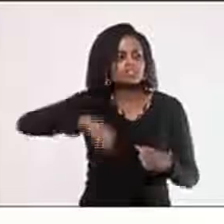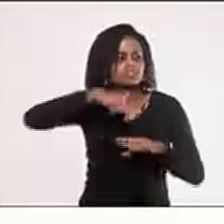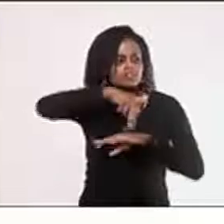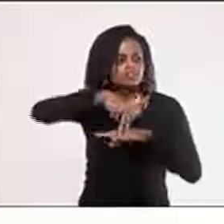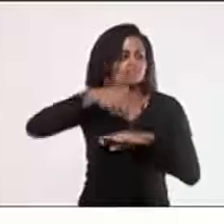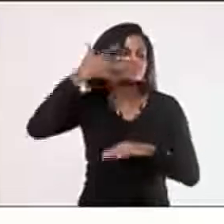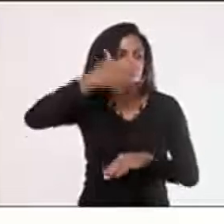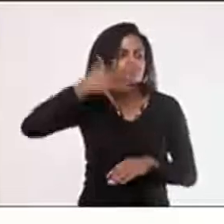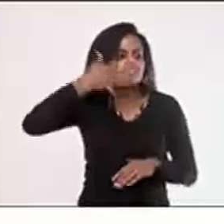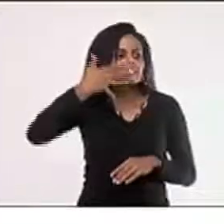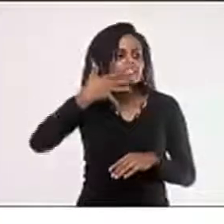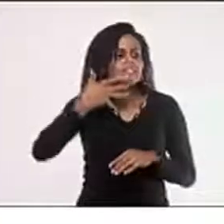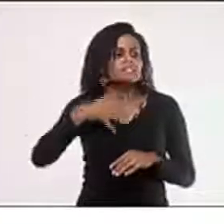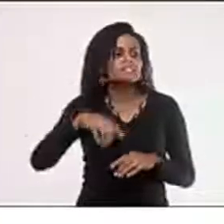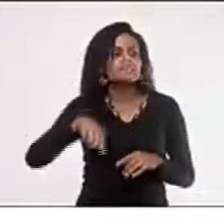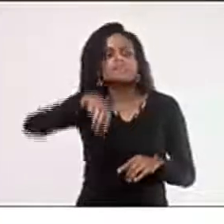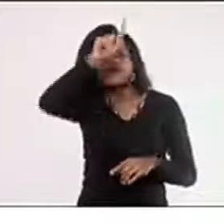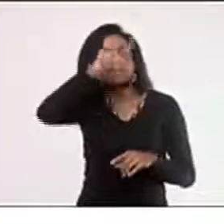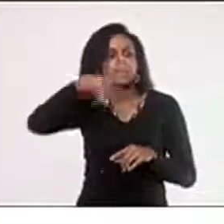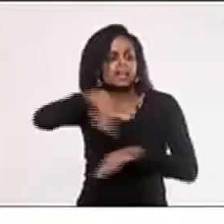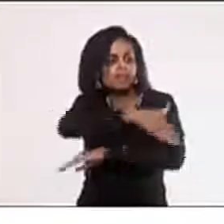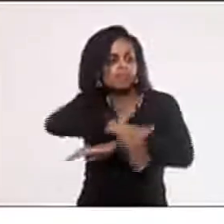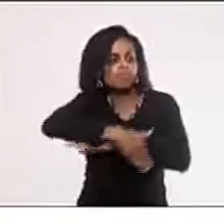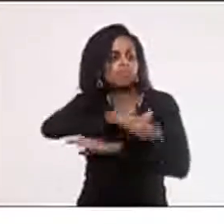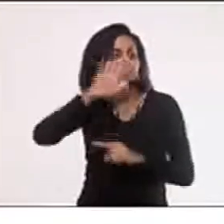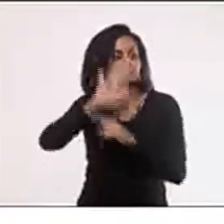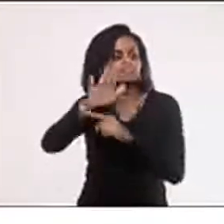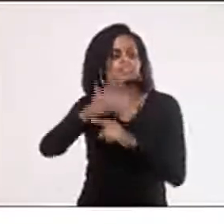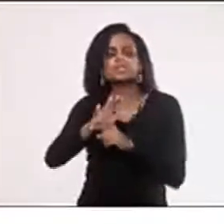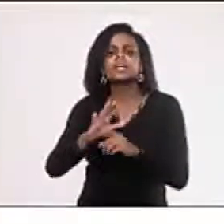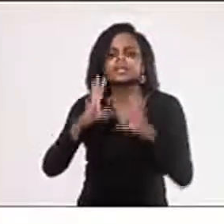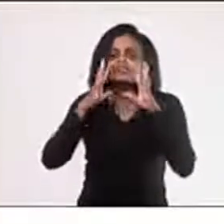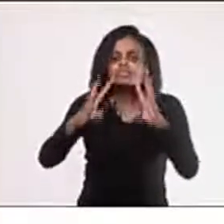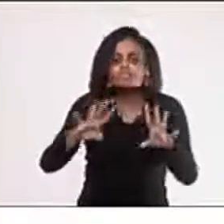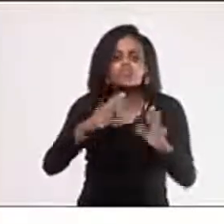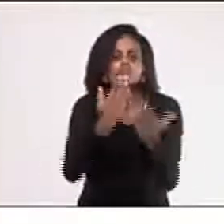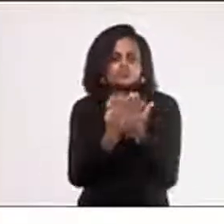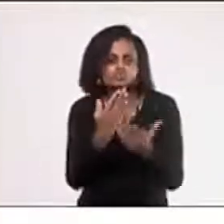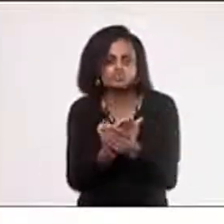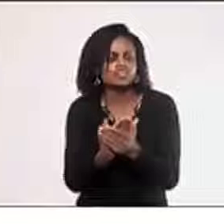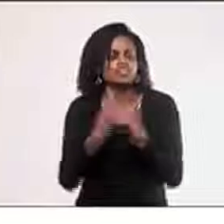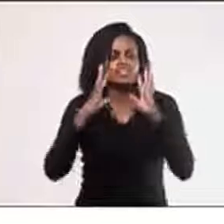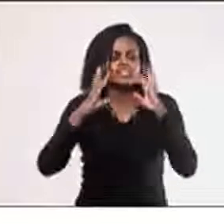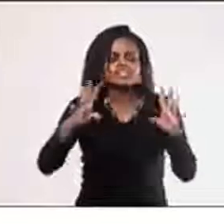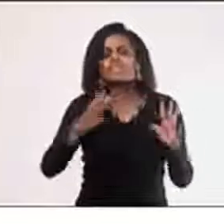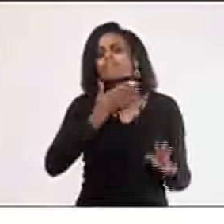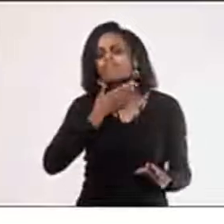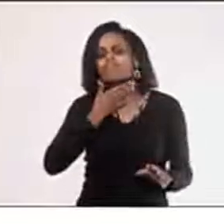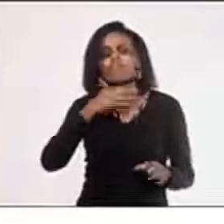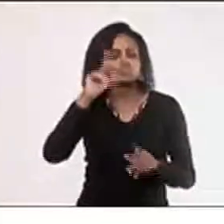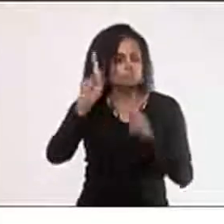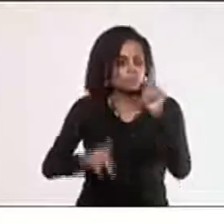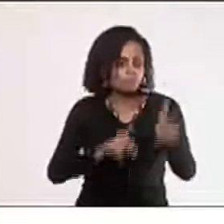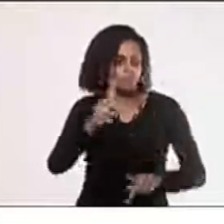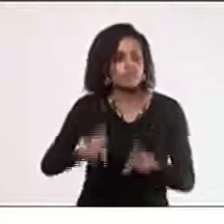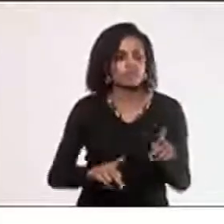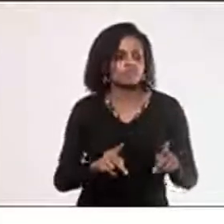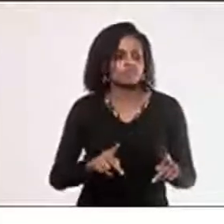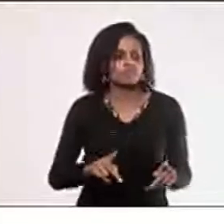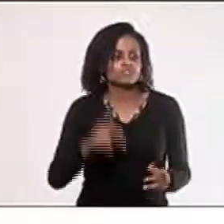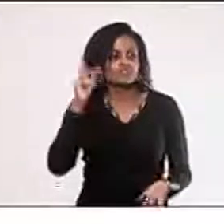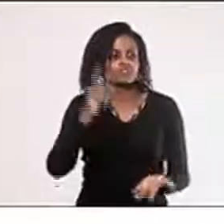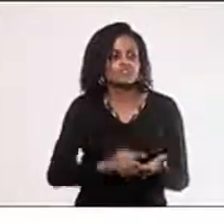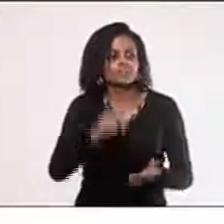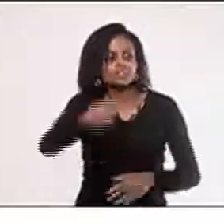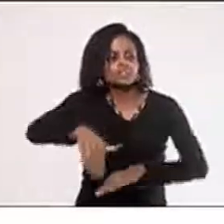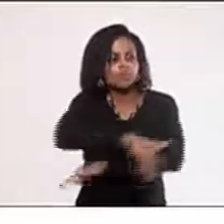não defendem a educação, a ir lá na rua, ouvir os estudantes, ouvir a voz do povo, de fato, que está